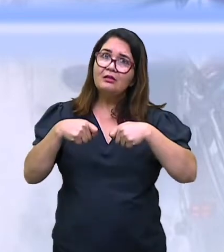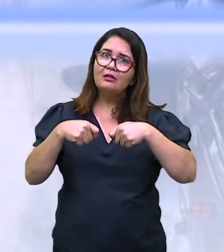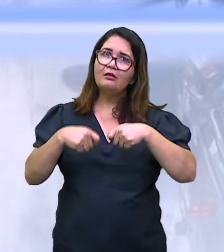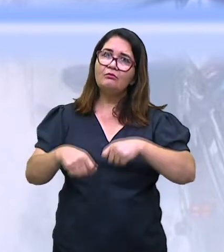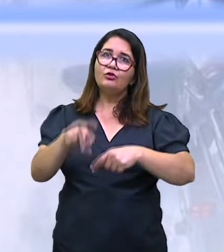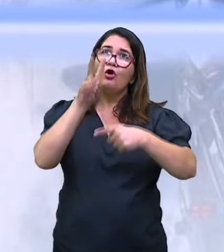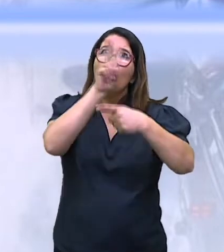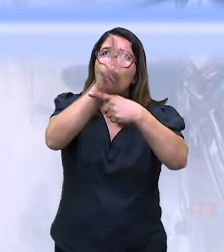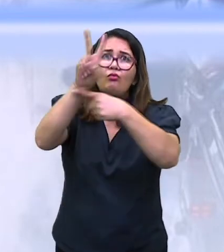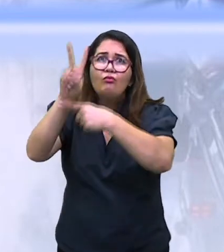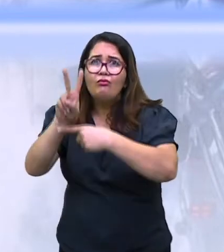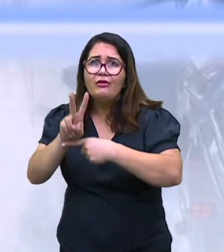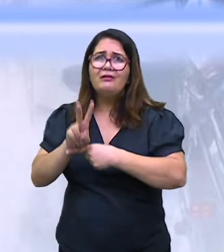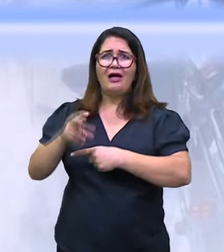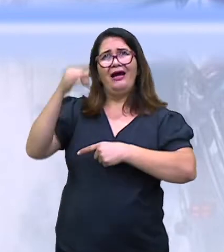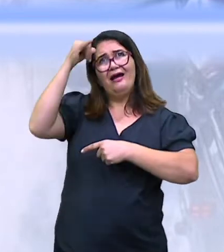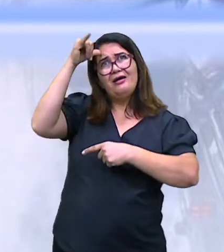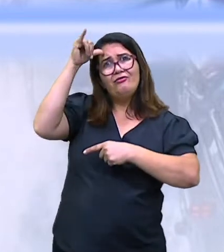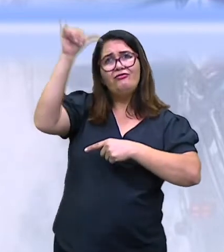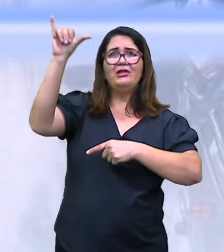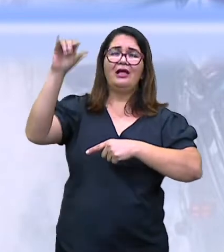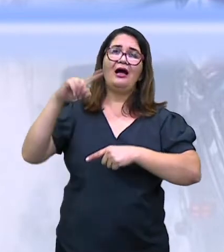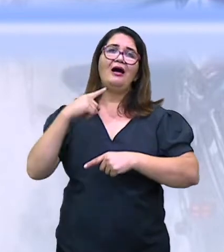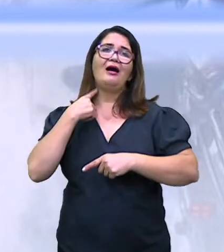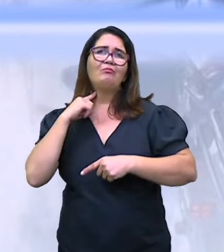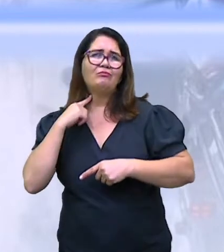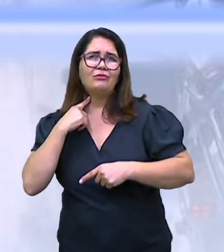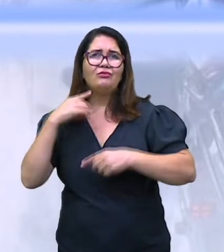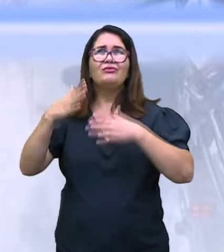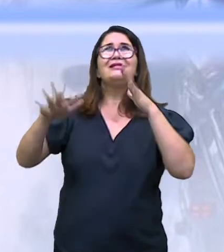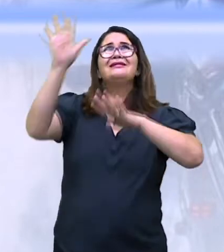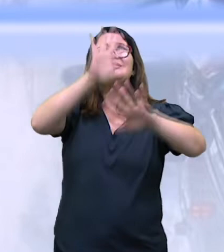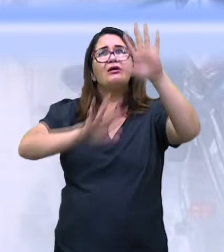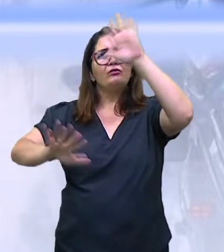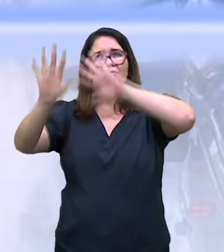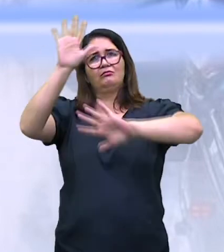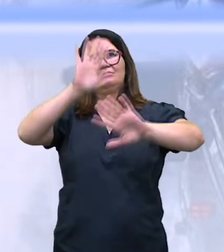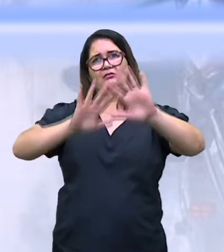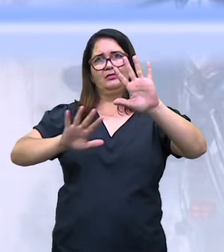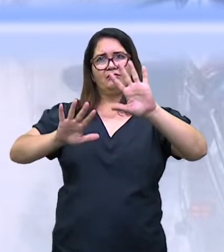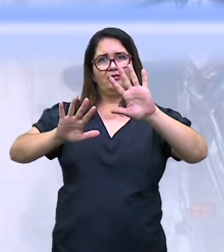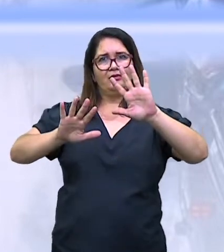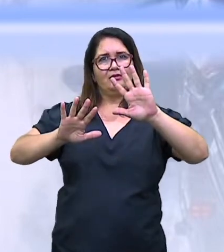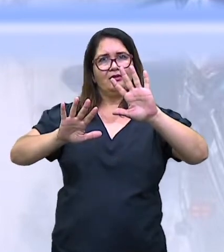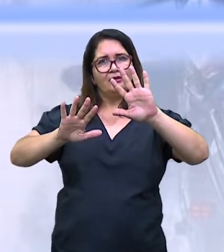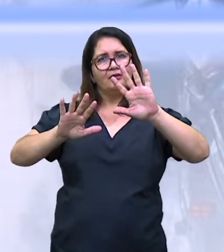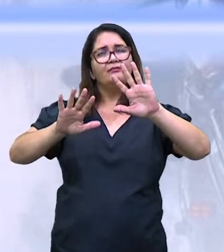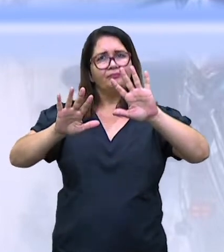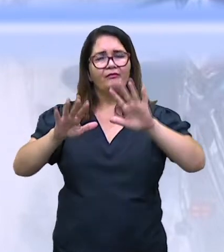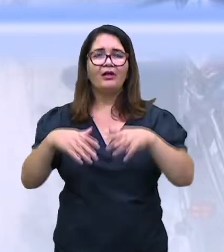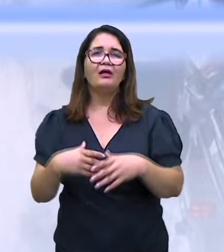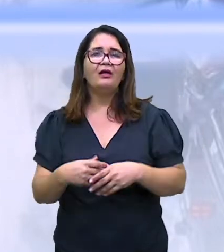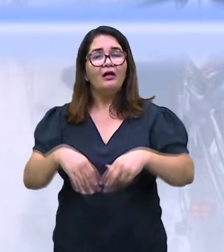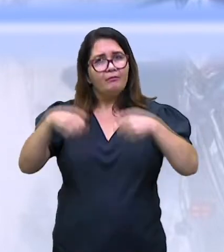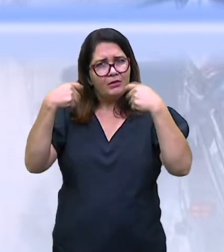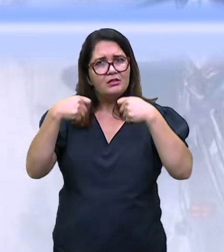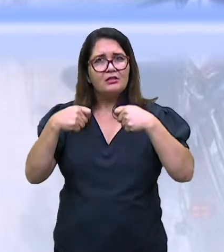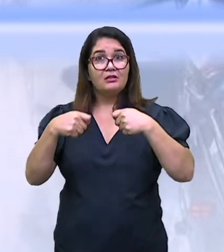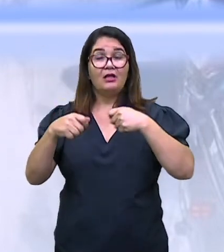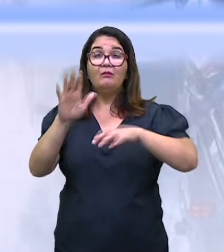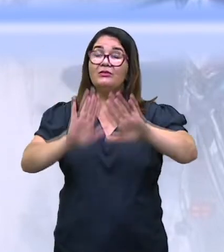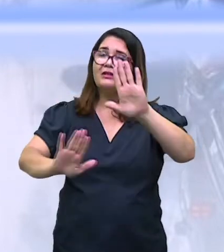ambiente, evitando aí a nossa poluição. Olha só, em algumas espécies,